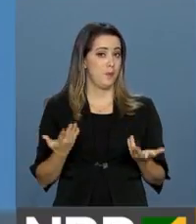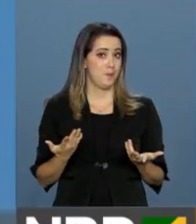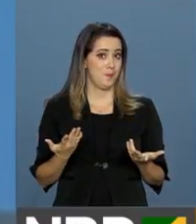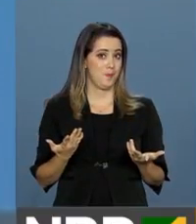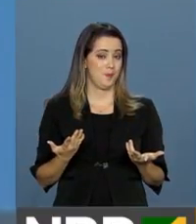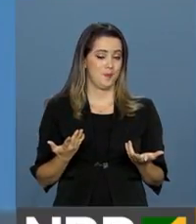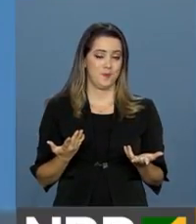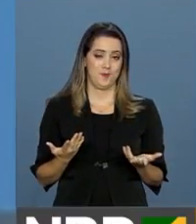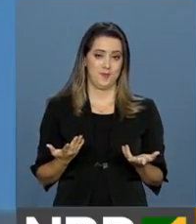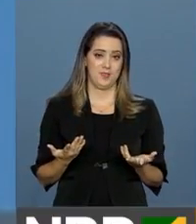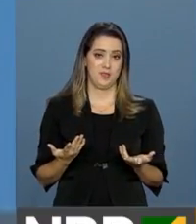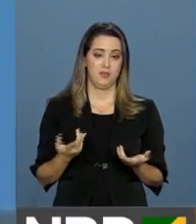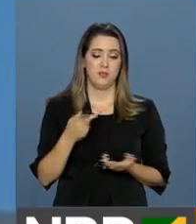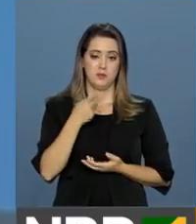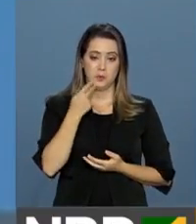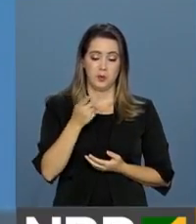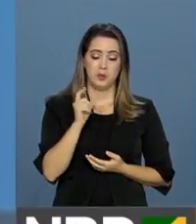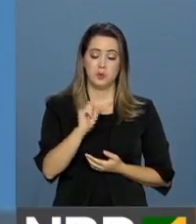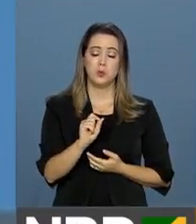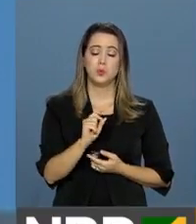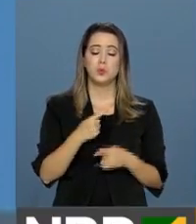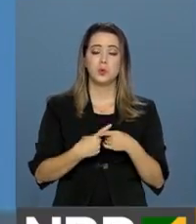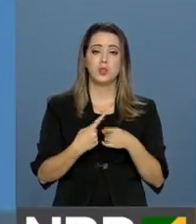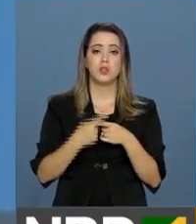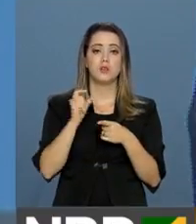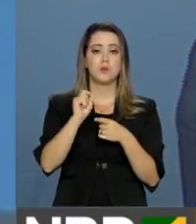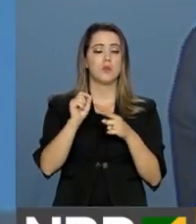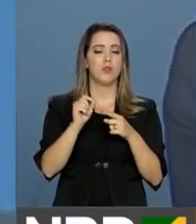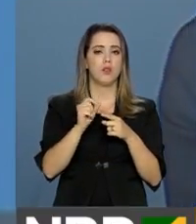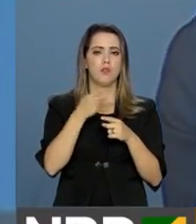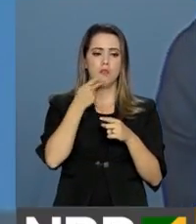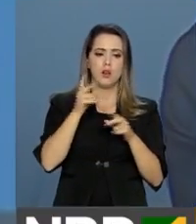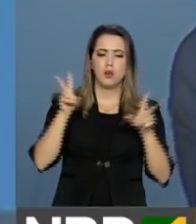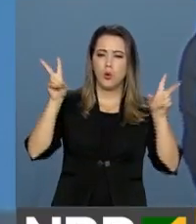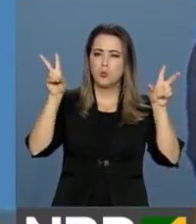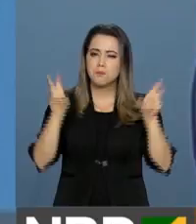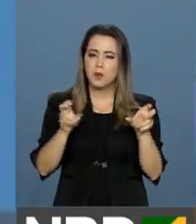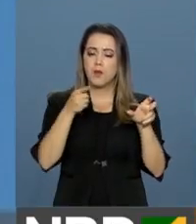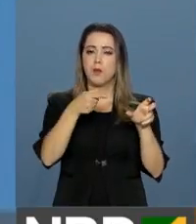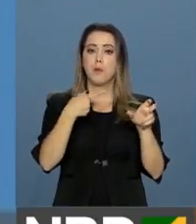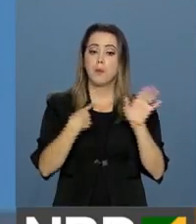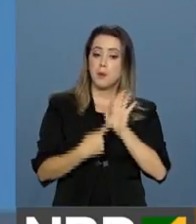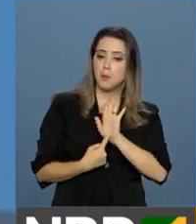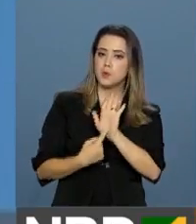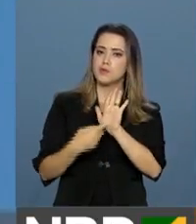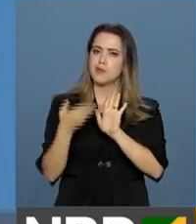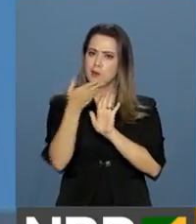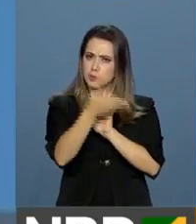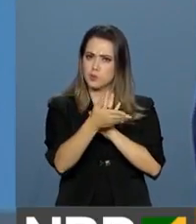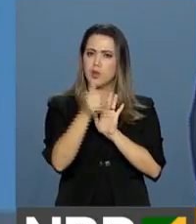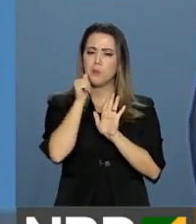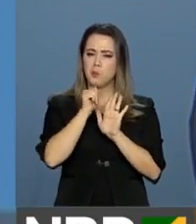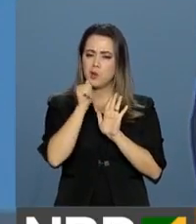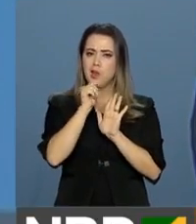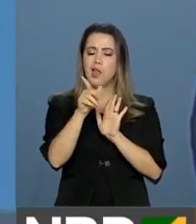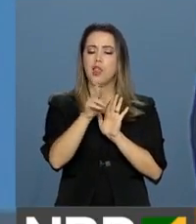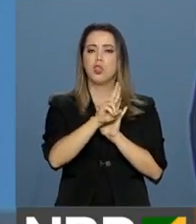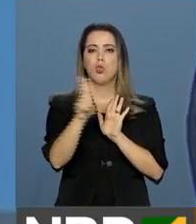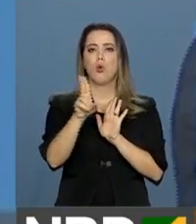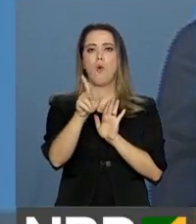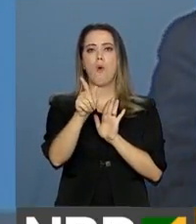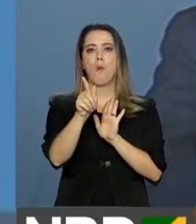ainda entre parênteses não apenas para a revelar o quanto ela produz para o poder público